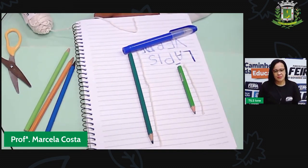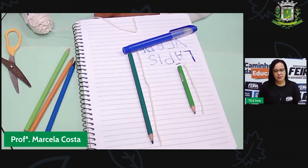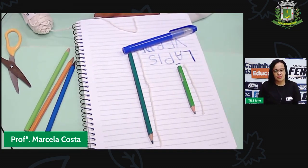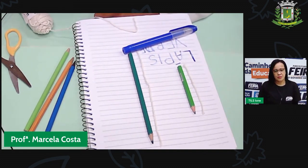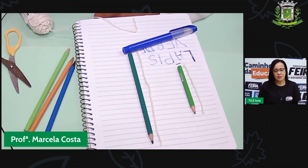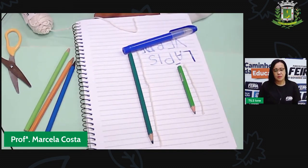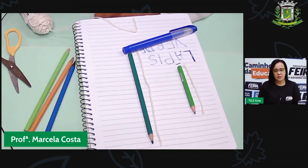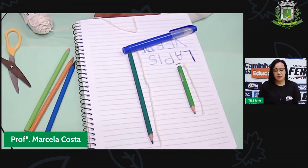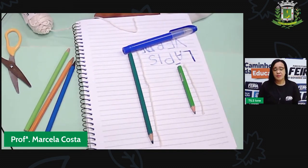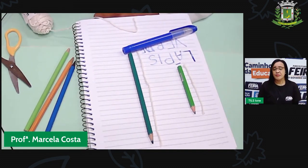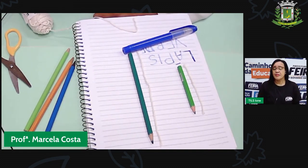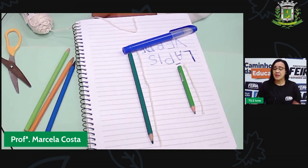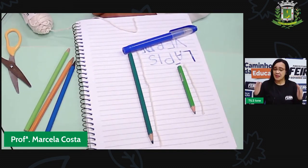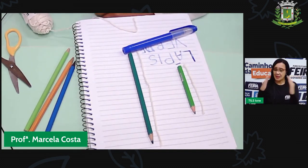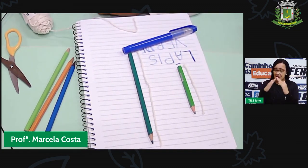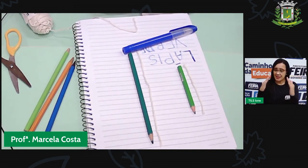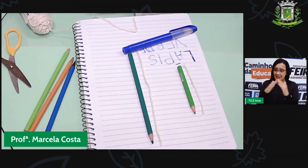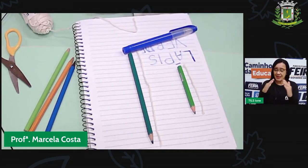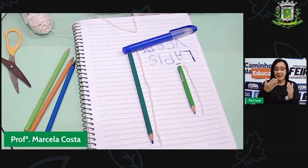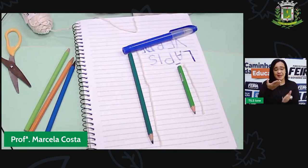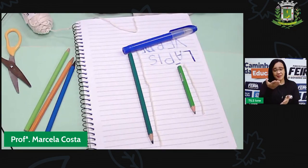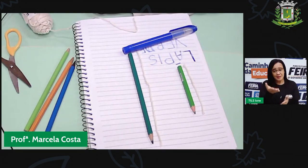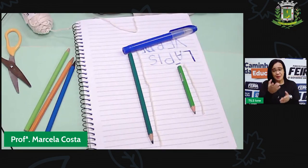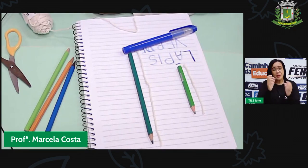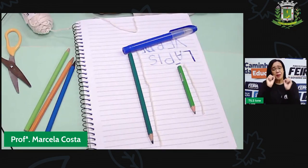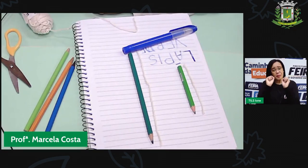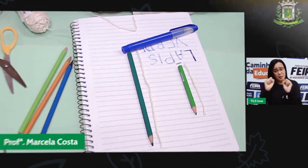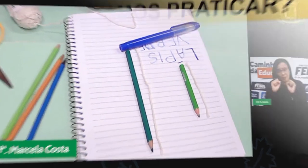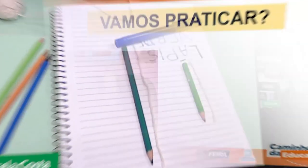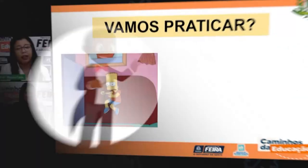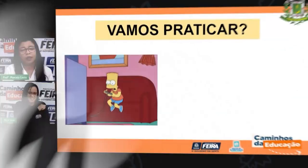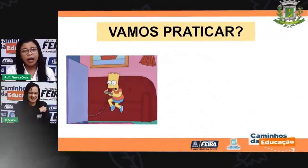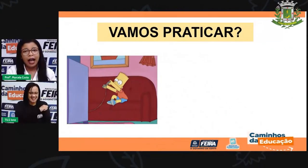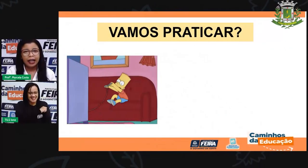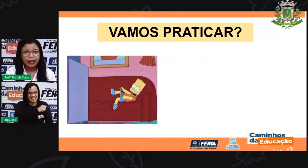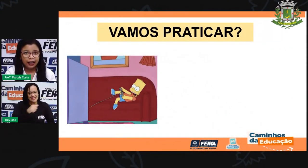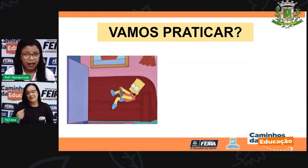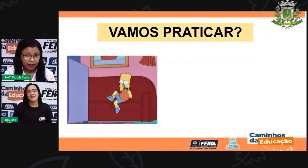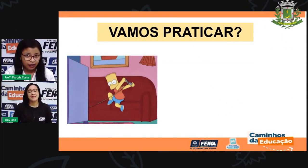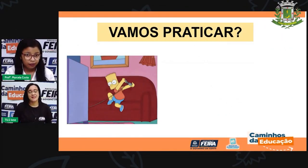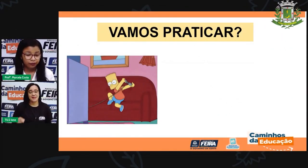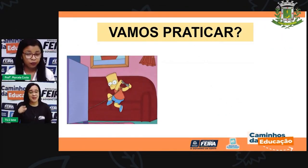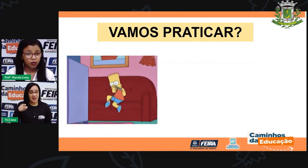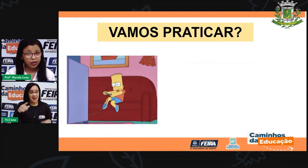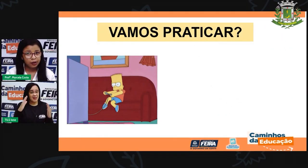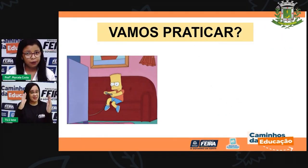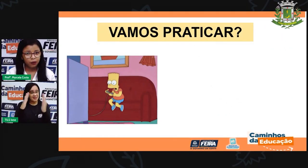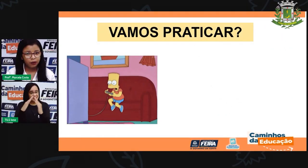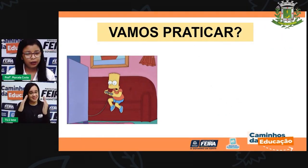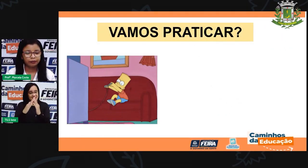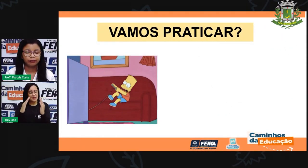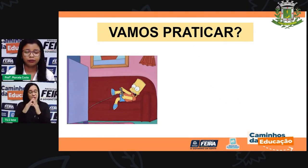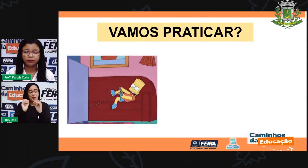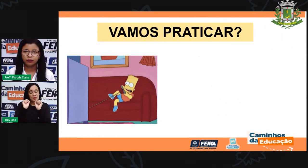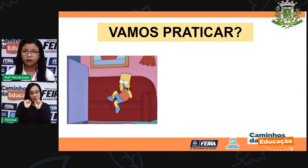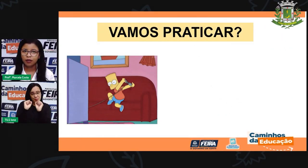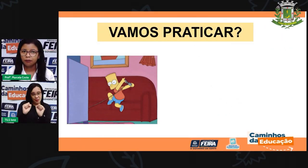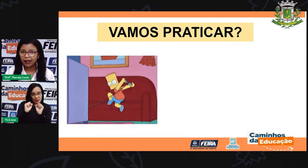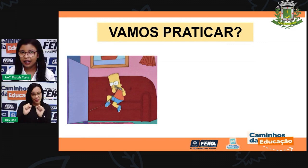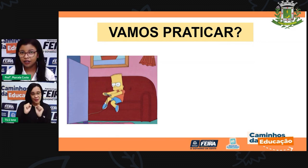em casa você pode repetir aí esse processo, tá? Aí em casa vocês podem